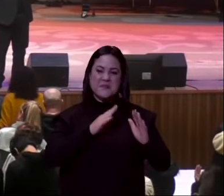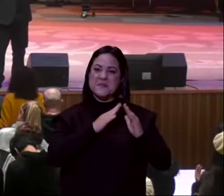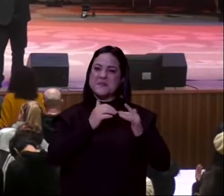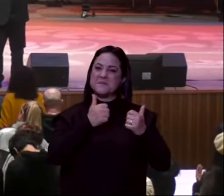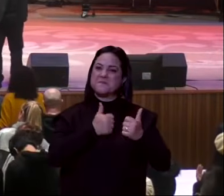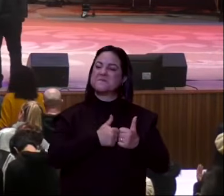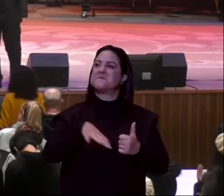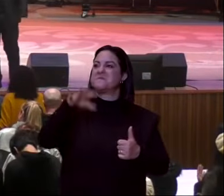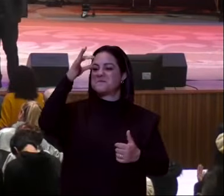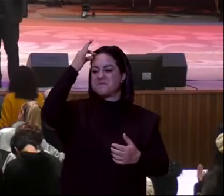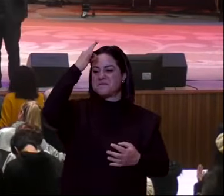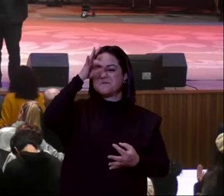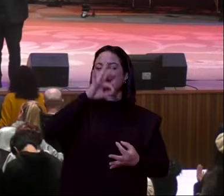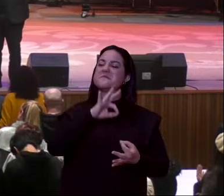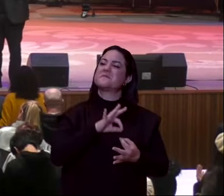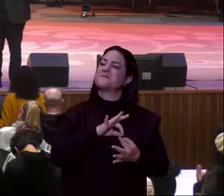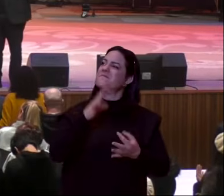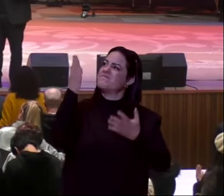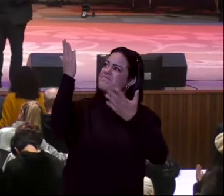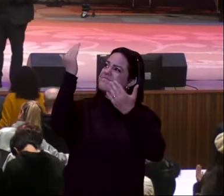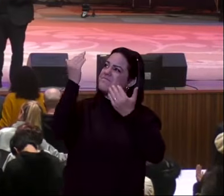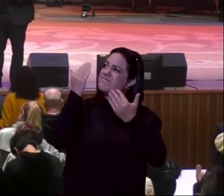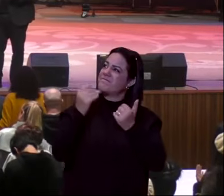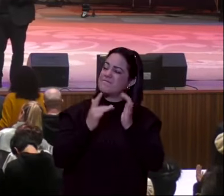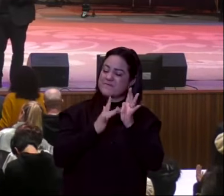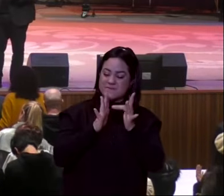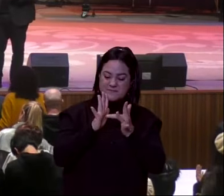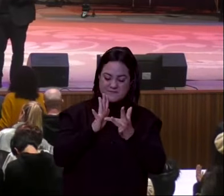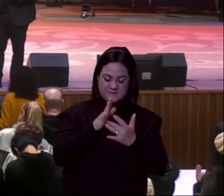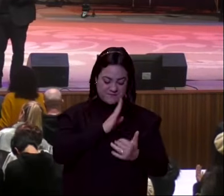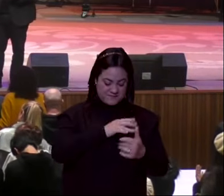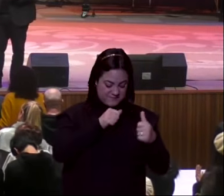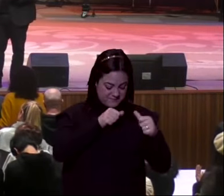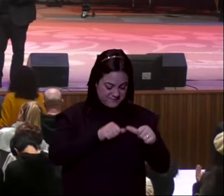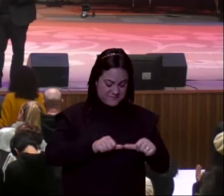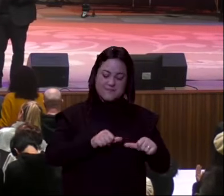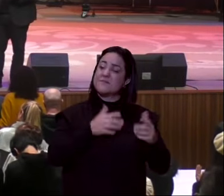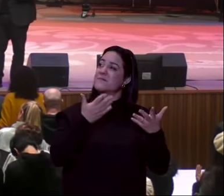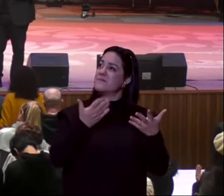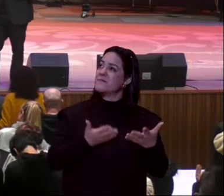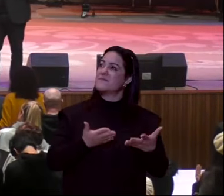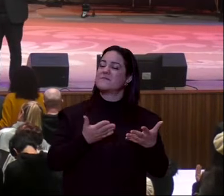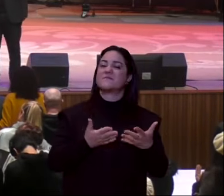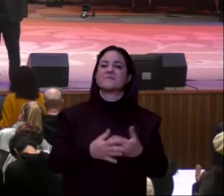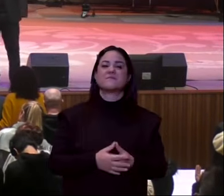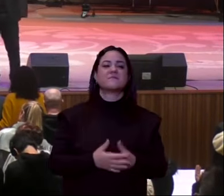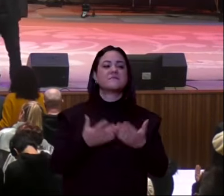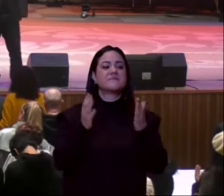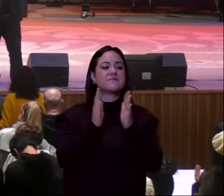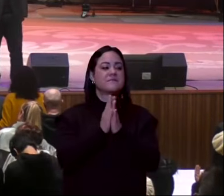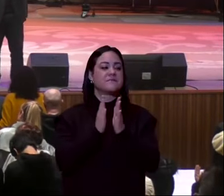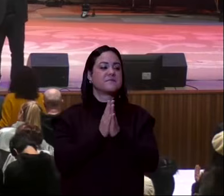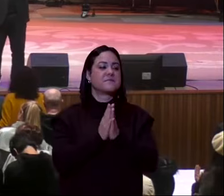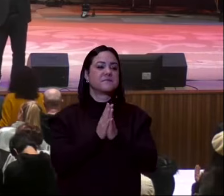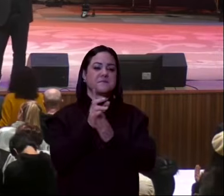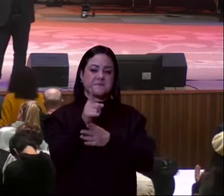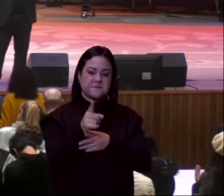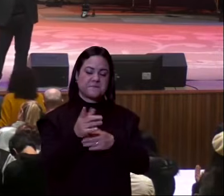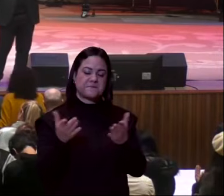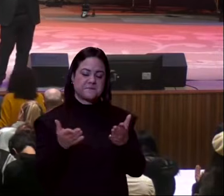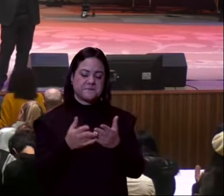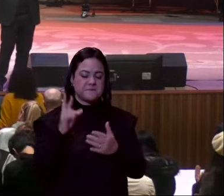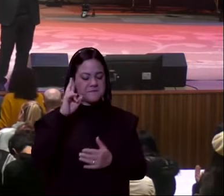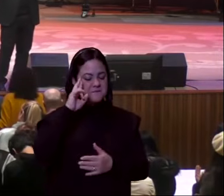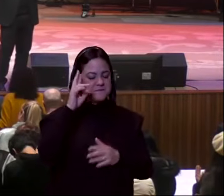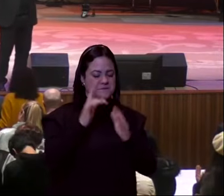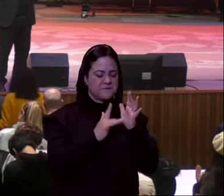teu Espírito Santo. Vem, Jesus, e habita o meu coração. Agora eu quero orar por você.